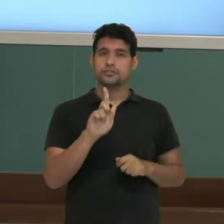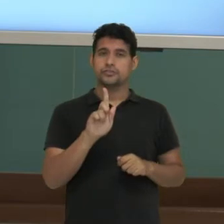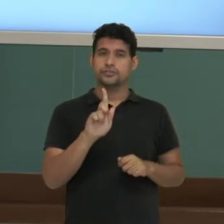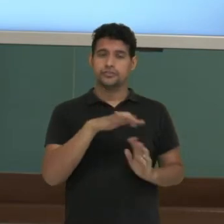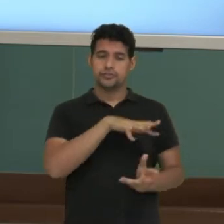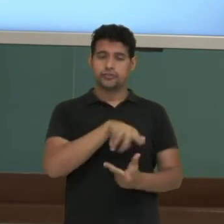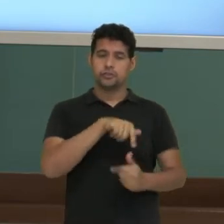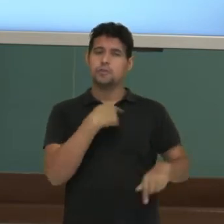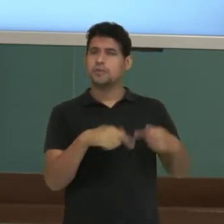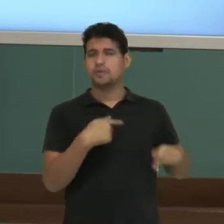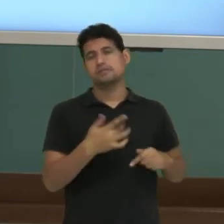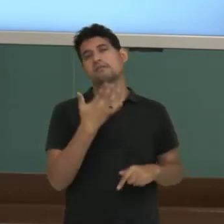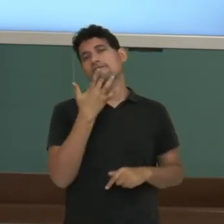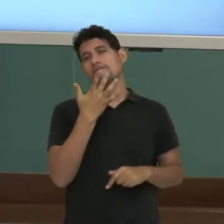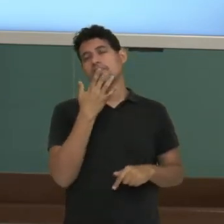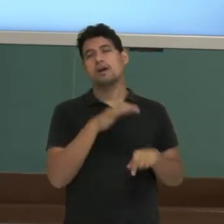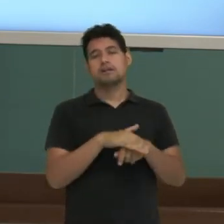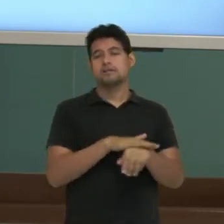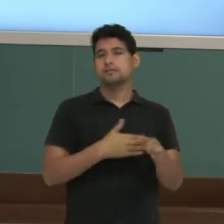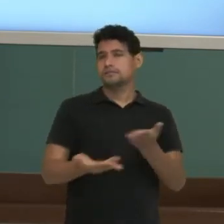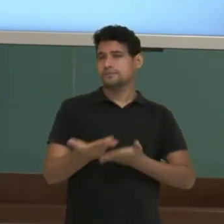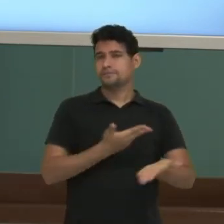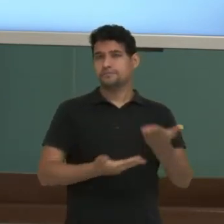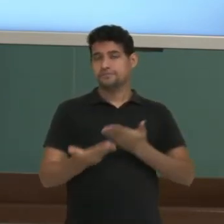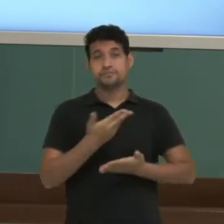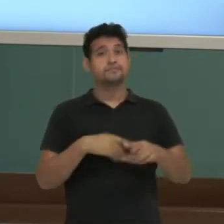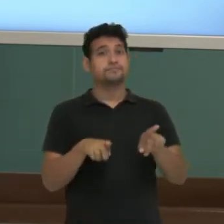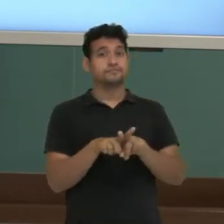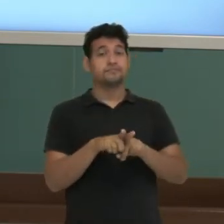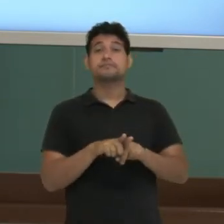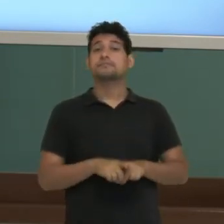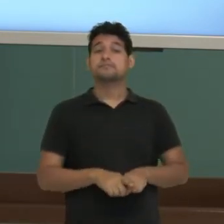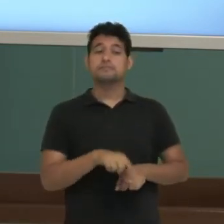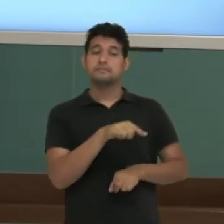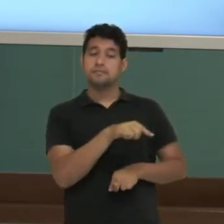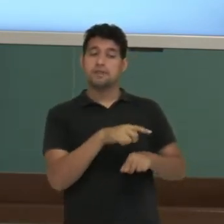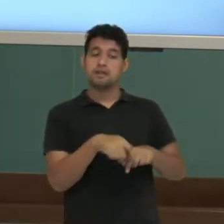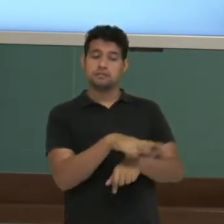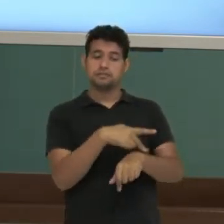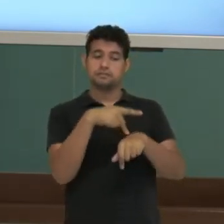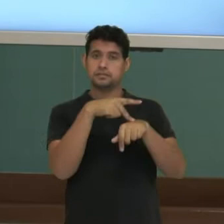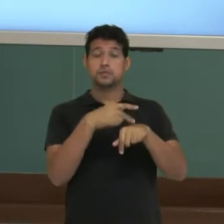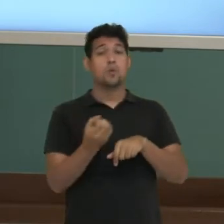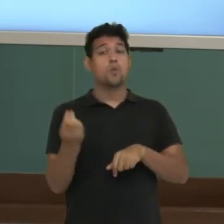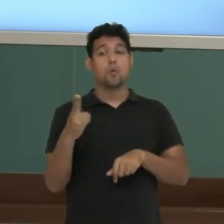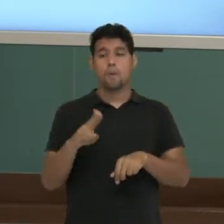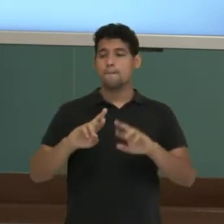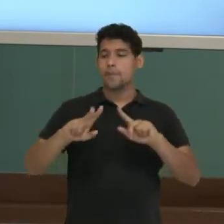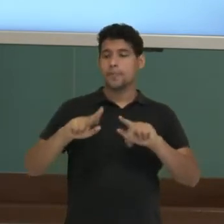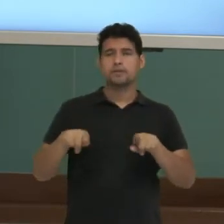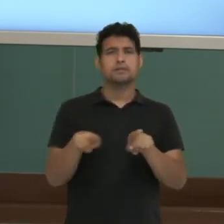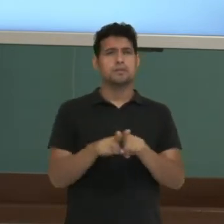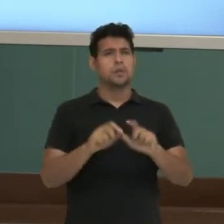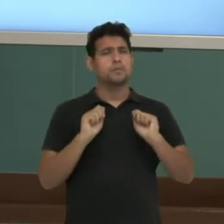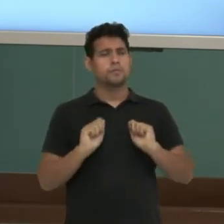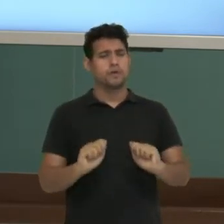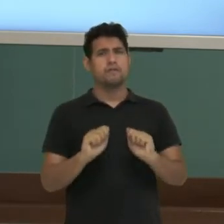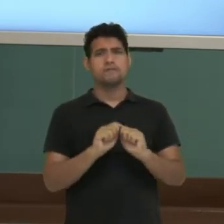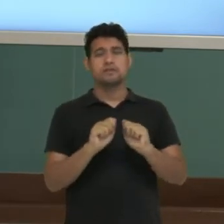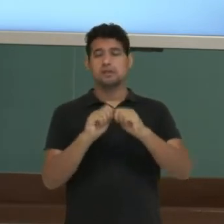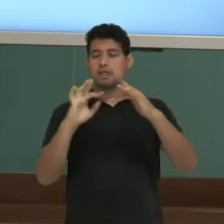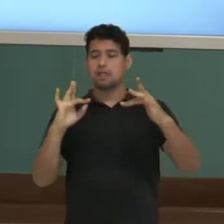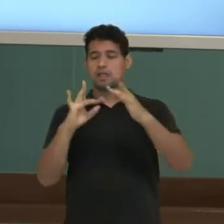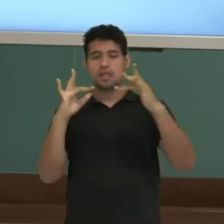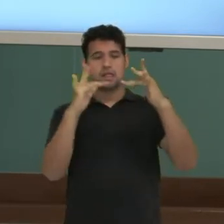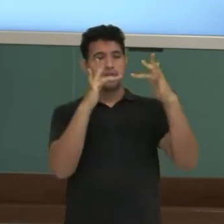uma facilitação dessas conversações, em que estes países ou outros que possam fazer uma